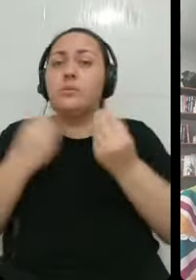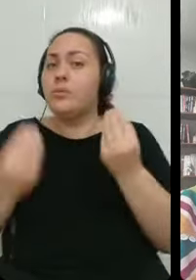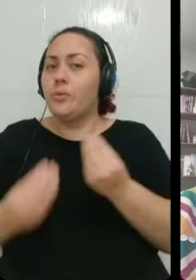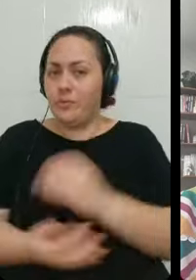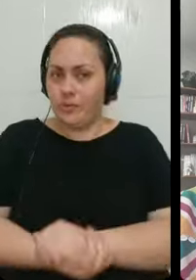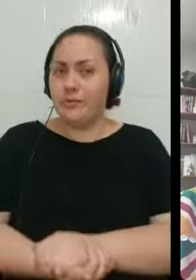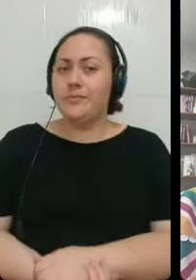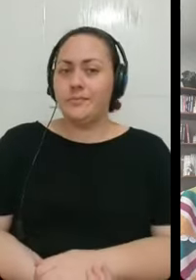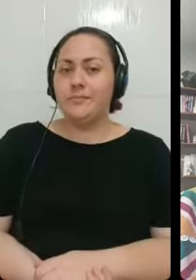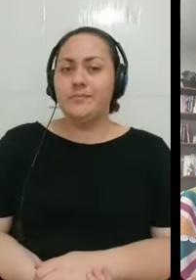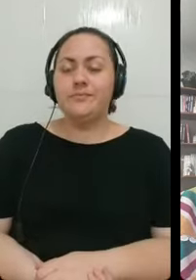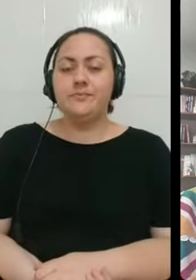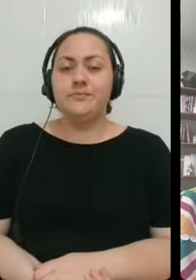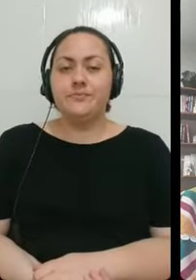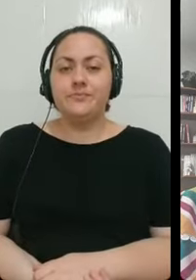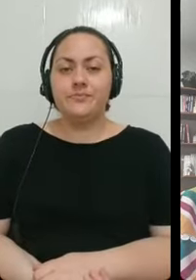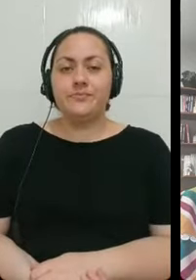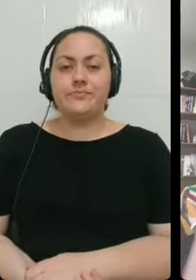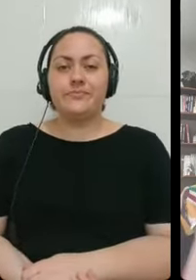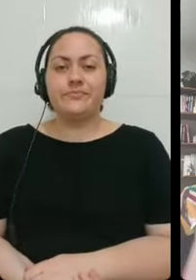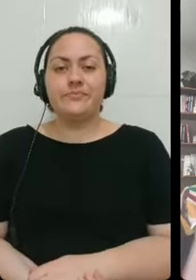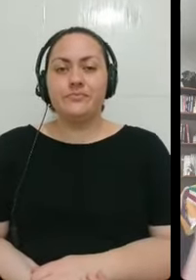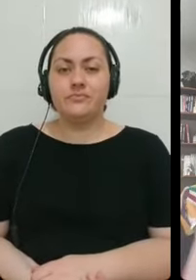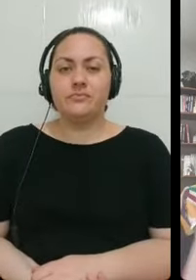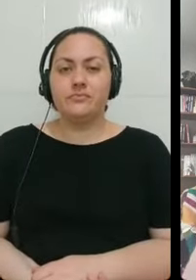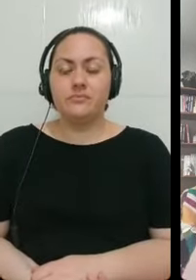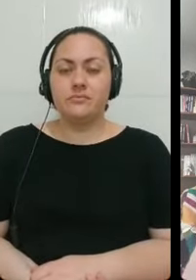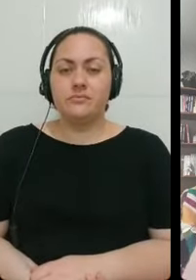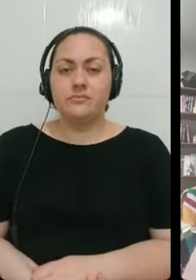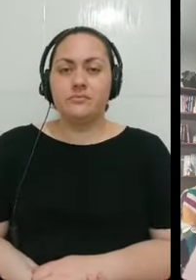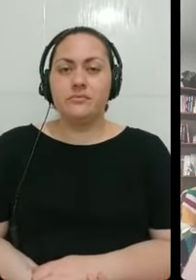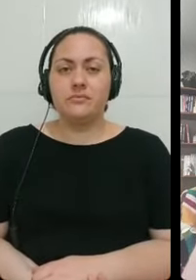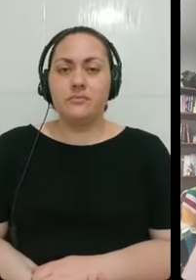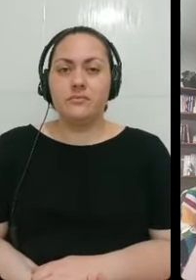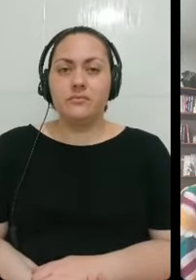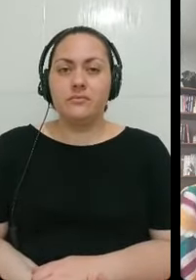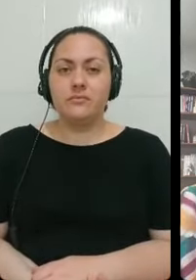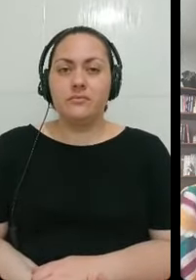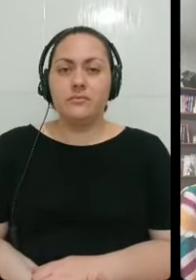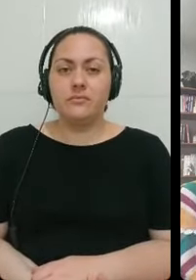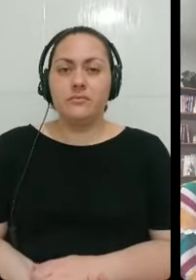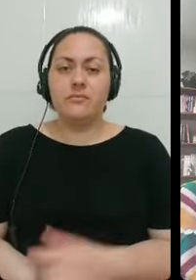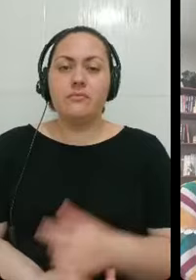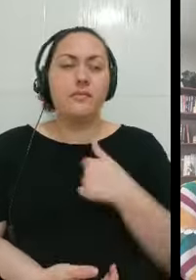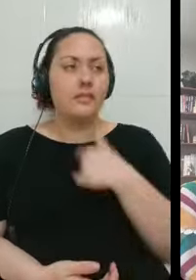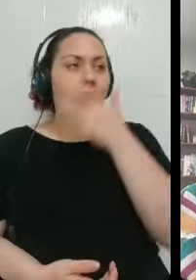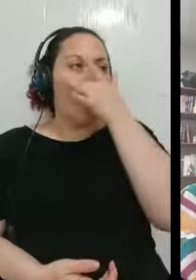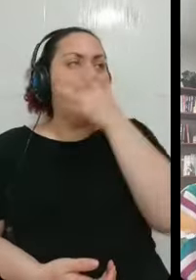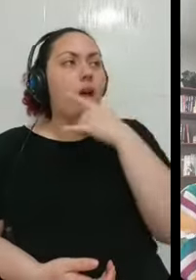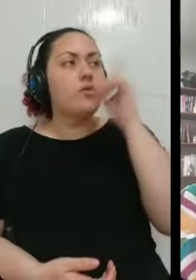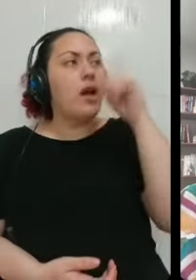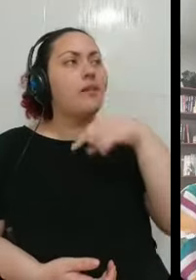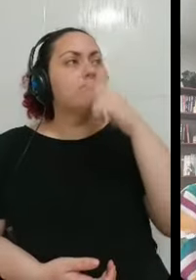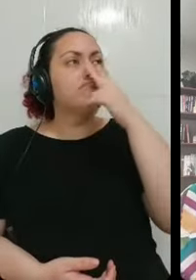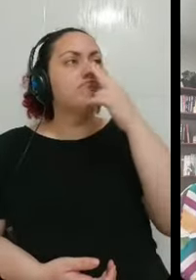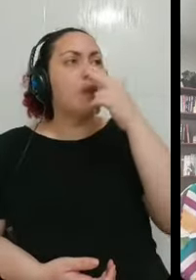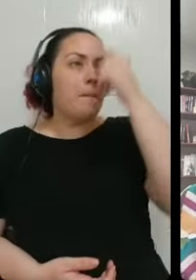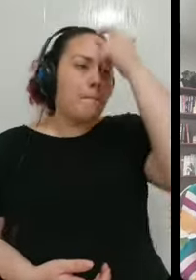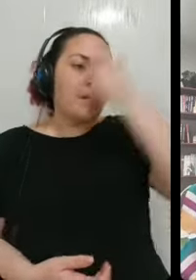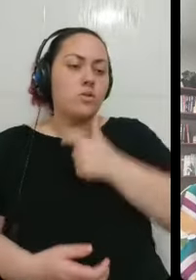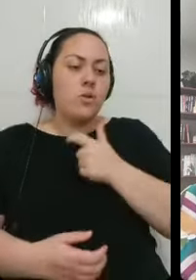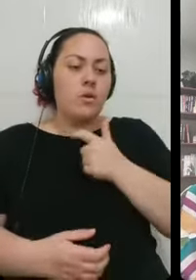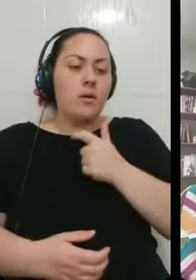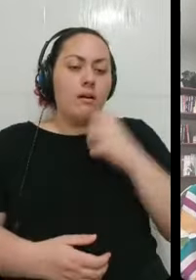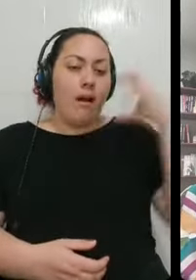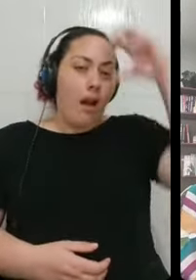E acho que a apropriação, né, da responsabilidade pelo próprio cuidado passa justamente